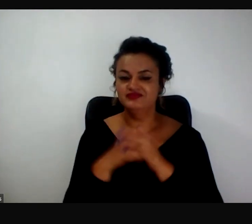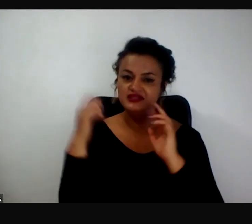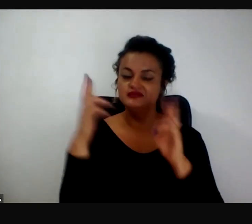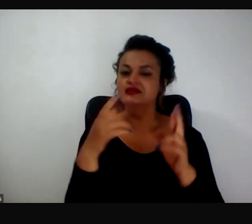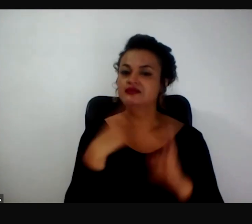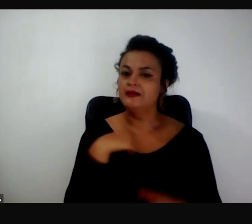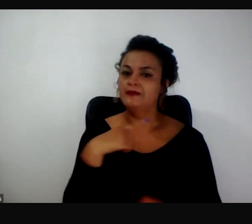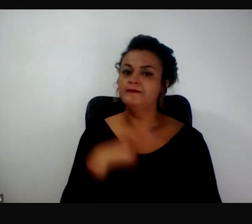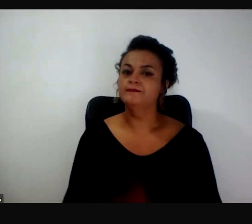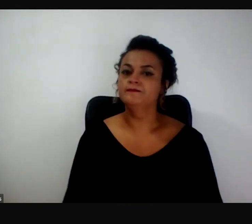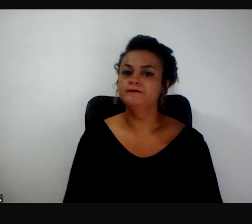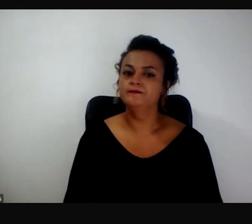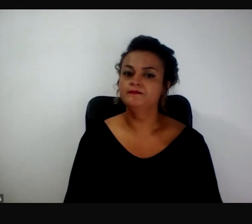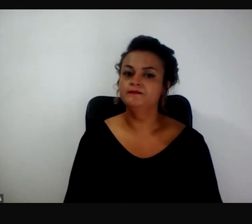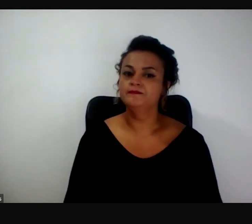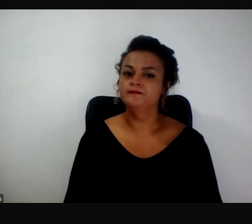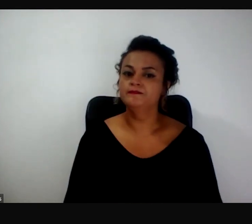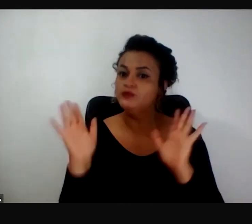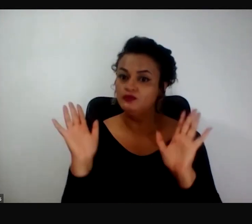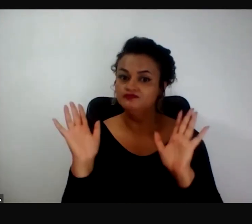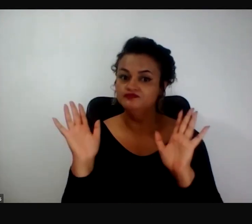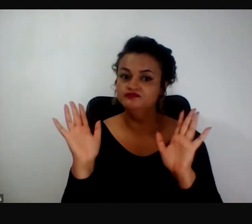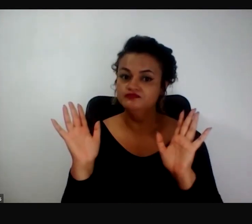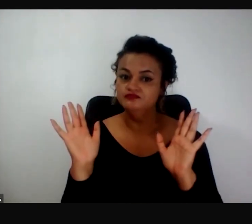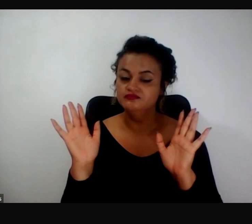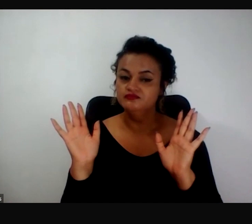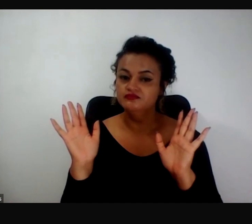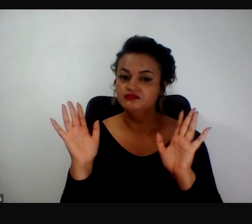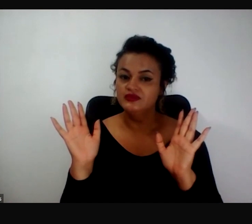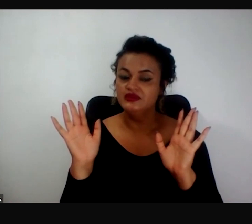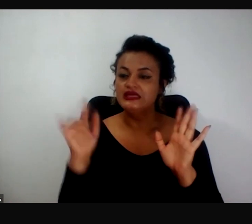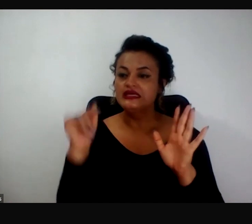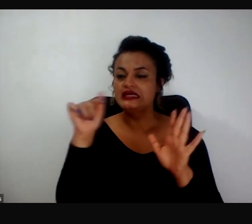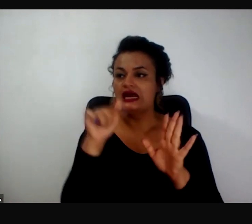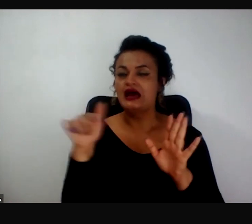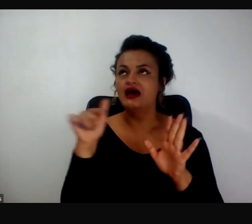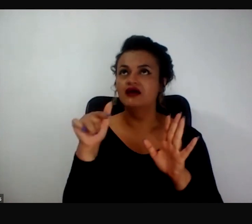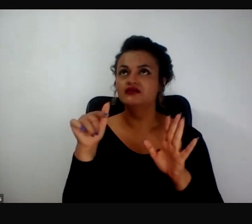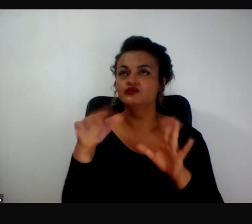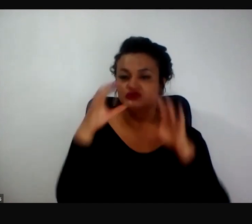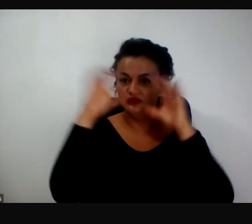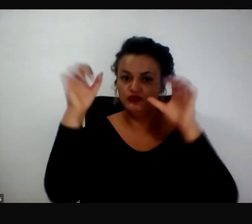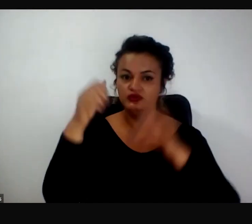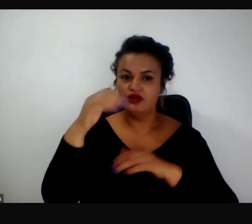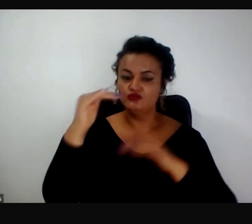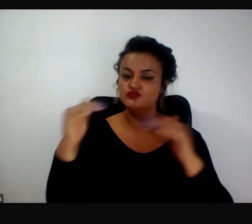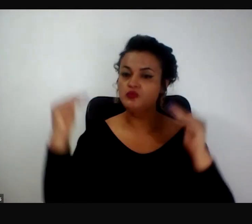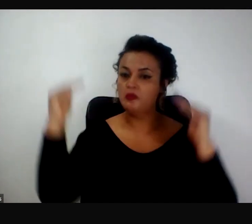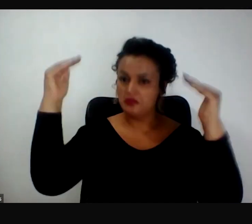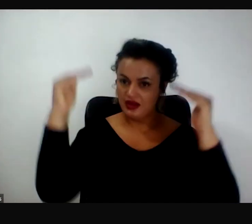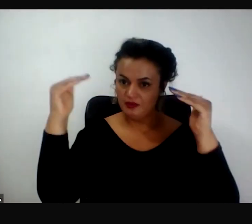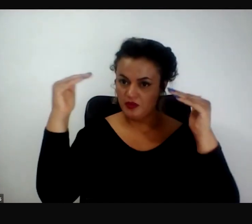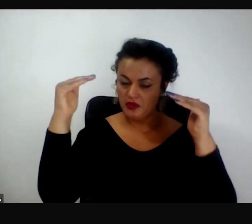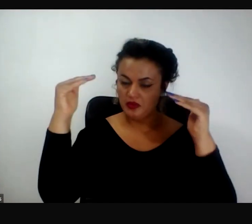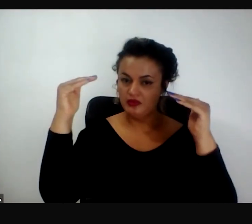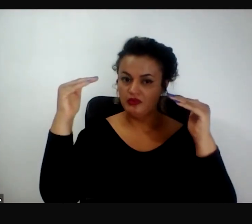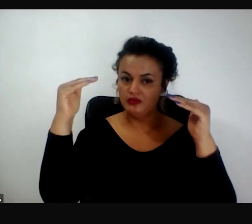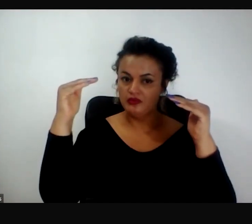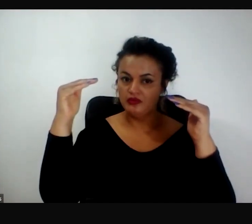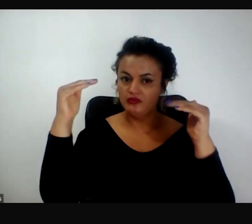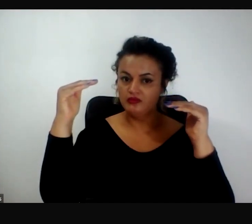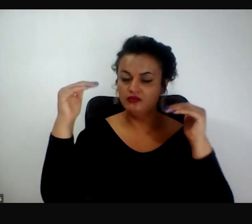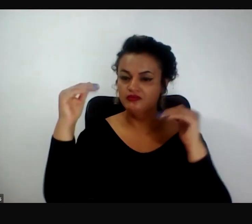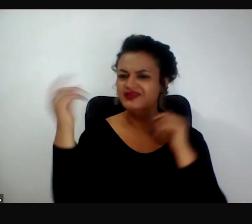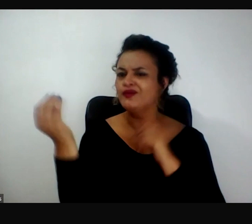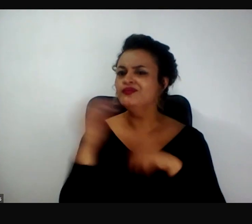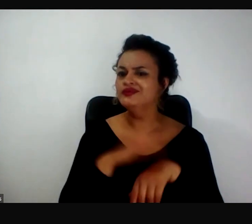respeitada. Bom, é a panorâmica superior ao Tribunal Supremo, mas eu não quero cansar. Não, o